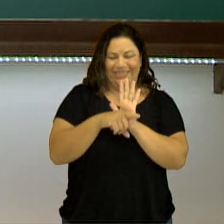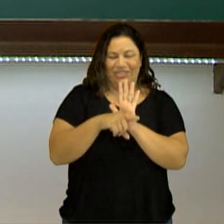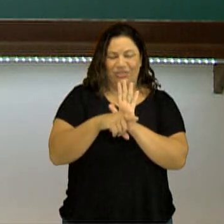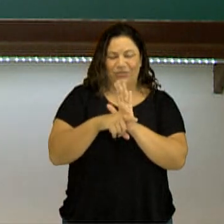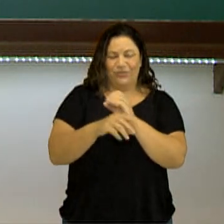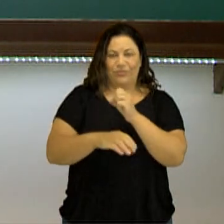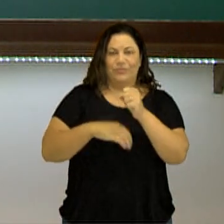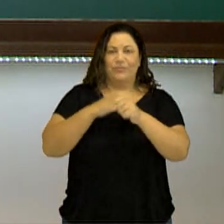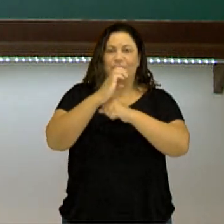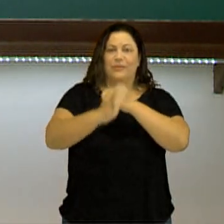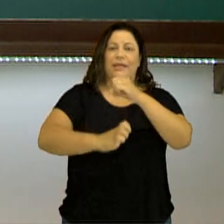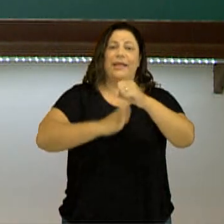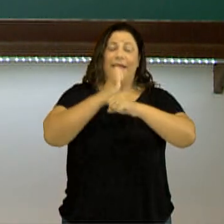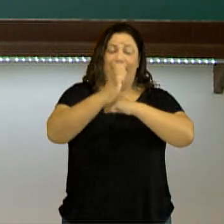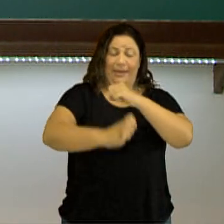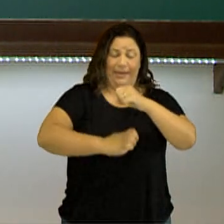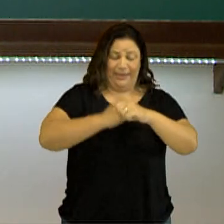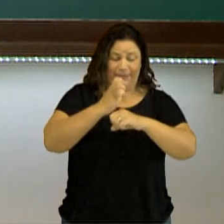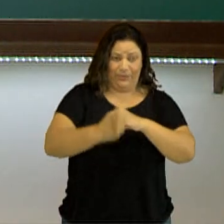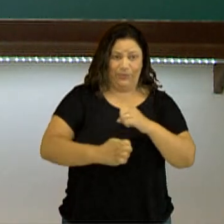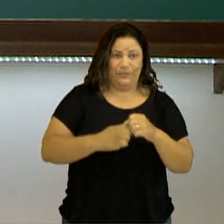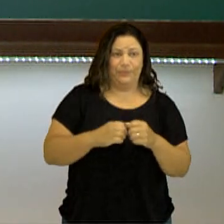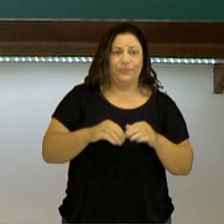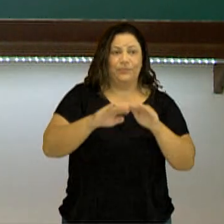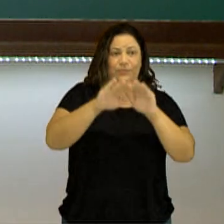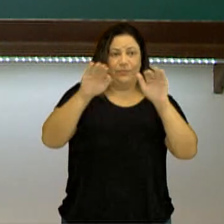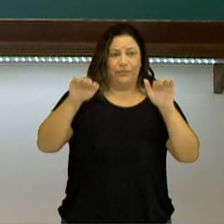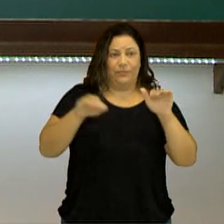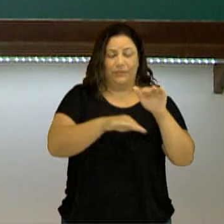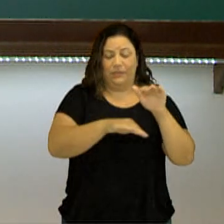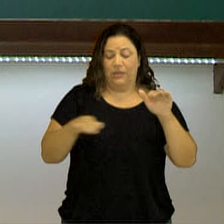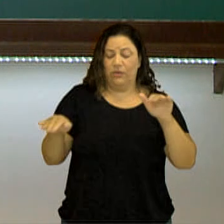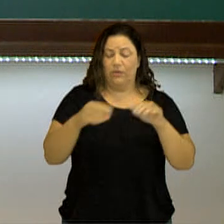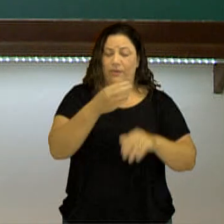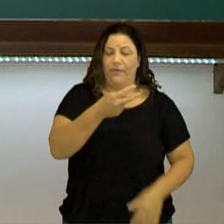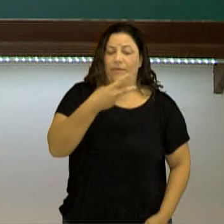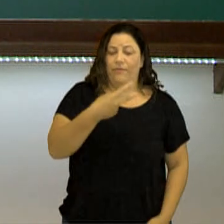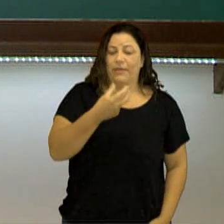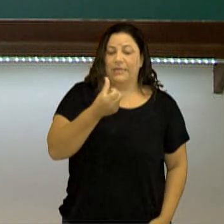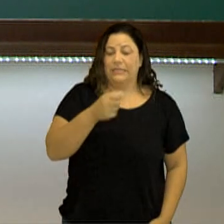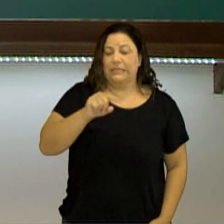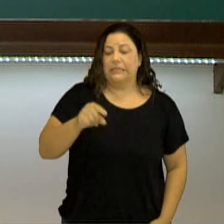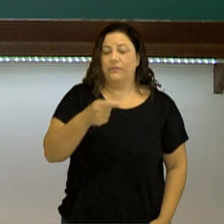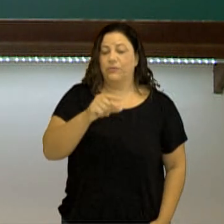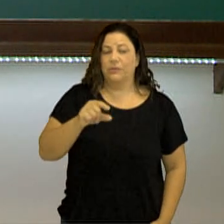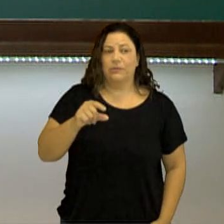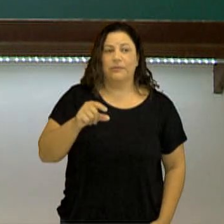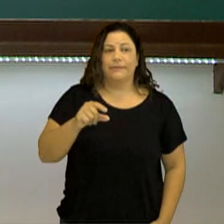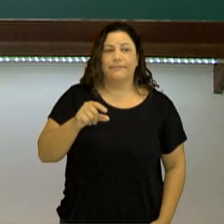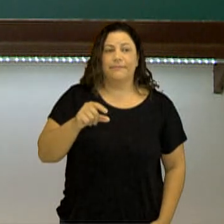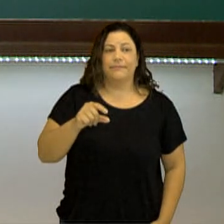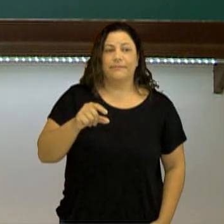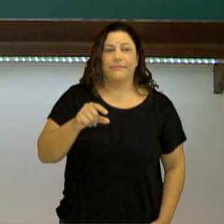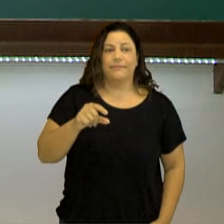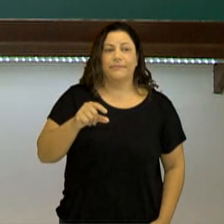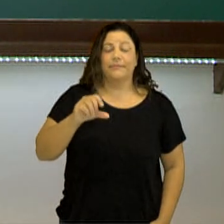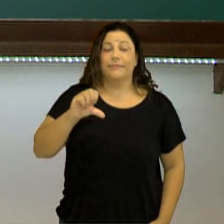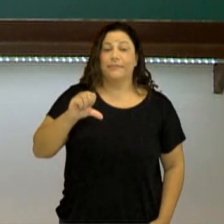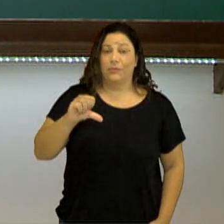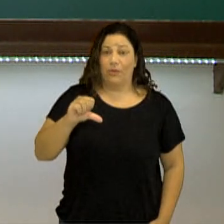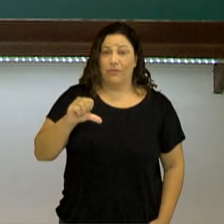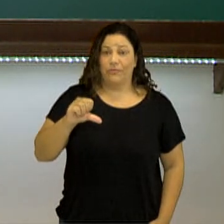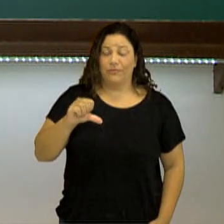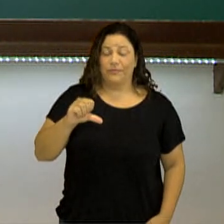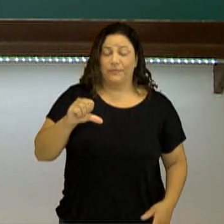elétrons, tá certo? O número de baixo ali, ó, 26,9, geralmente é um número, não é um número